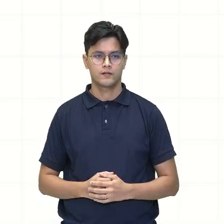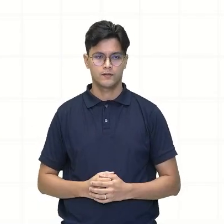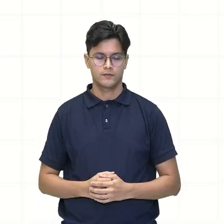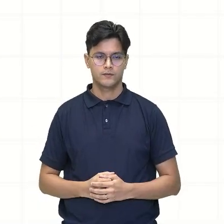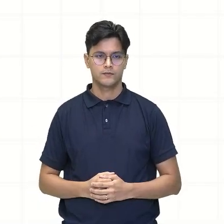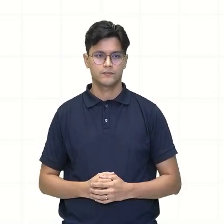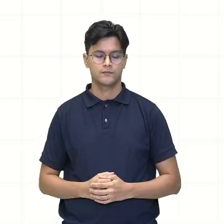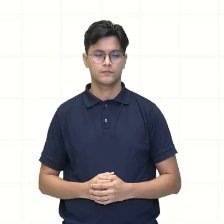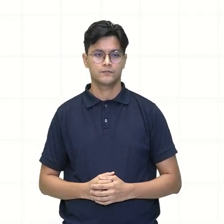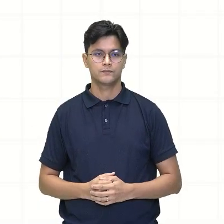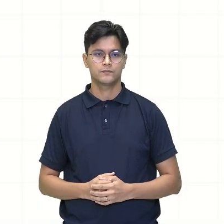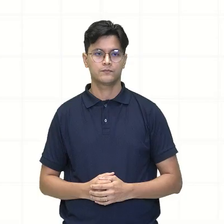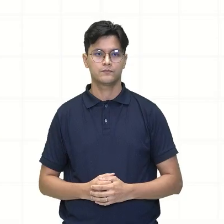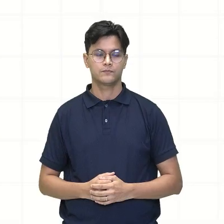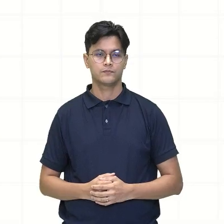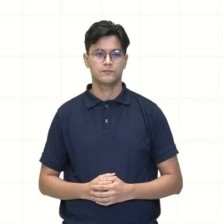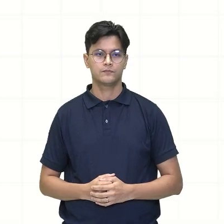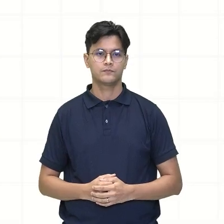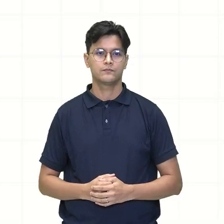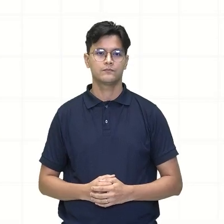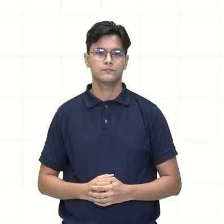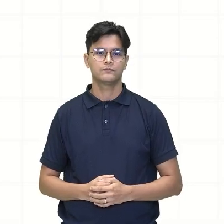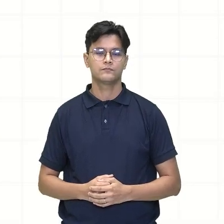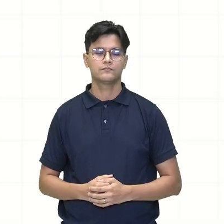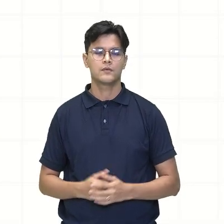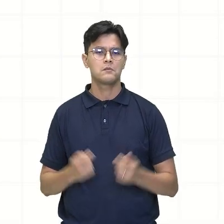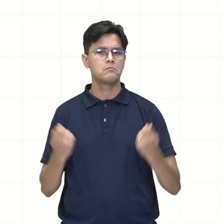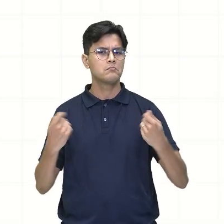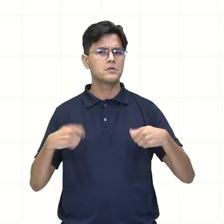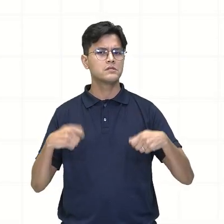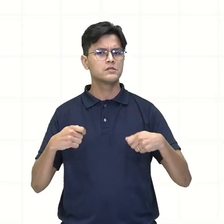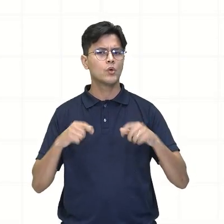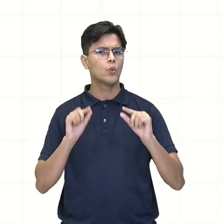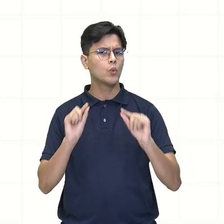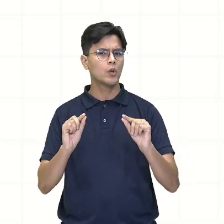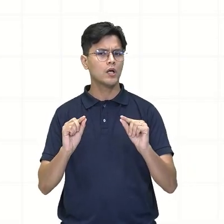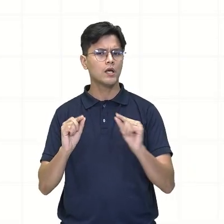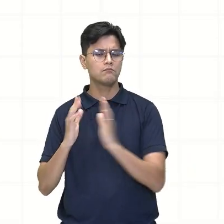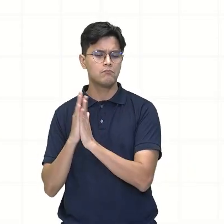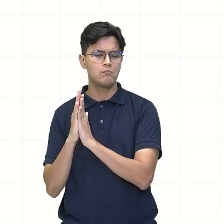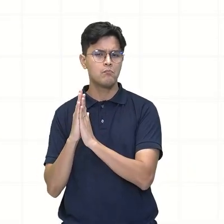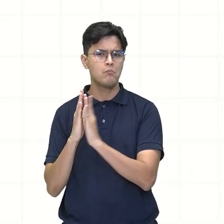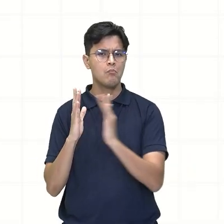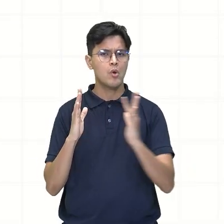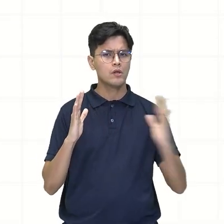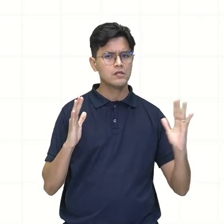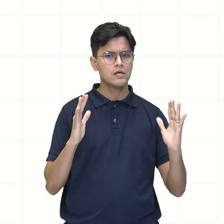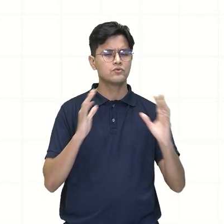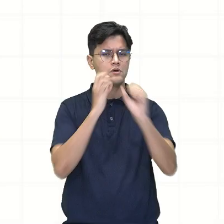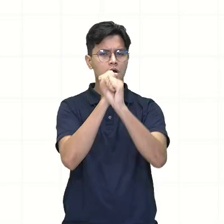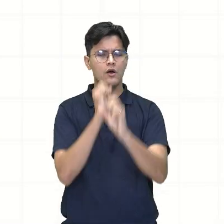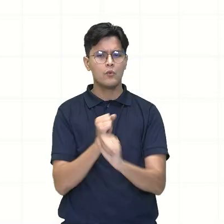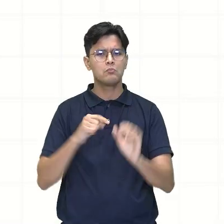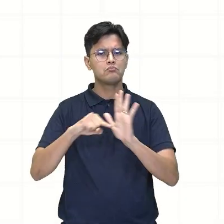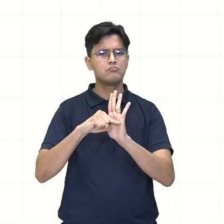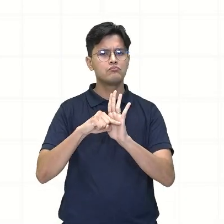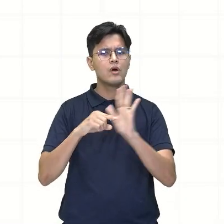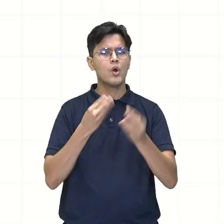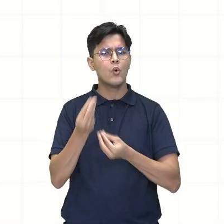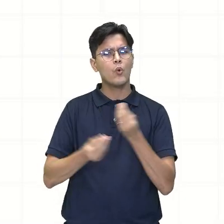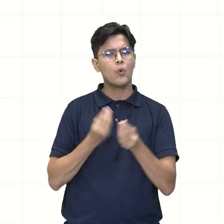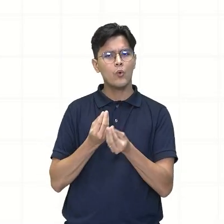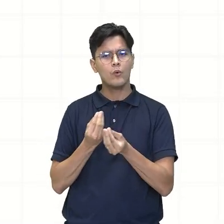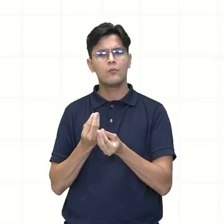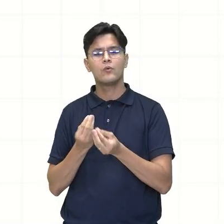encontrar esse resultado. O que a gente faz, né? Lembrem que a gente repete o denominador e a gente faz a operação